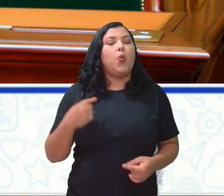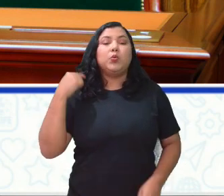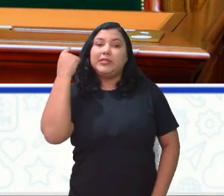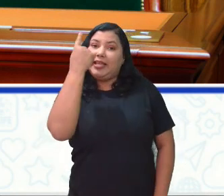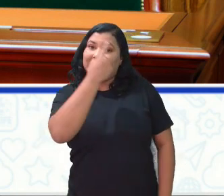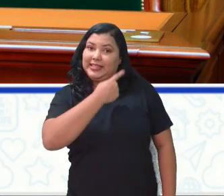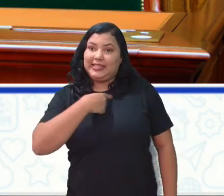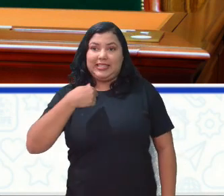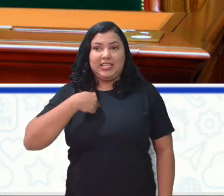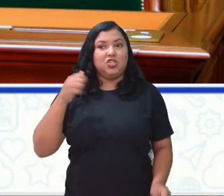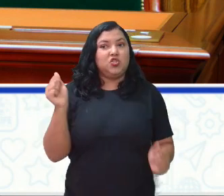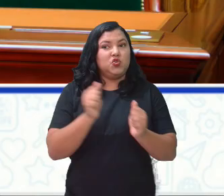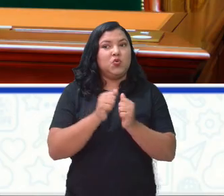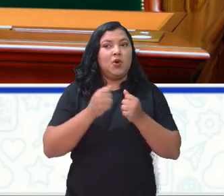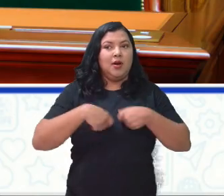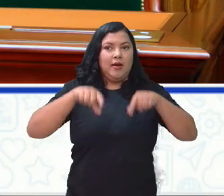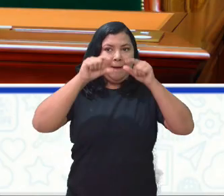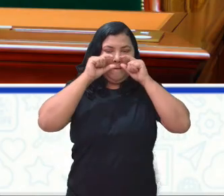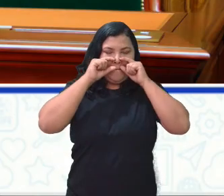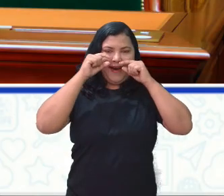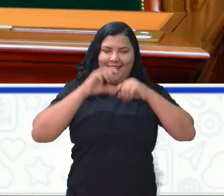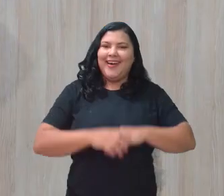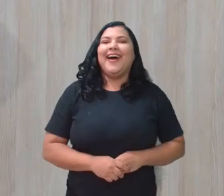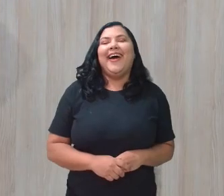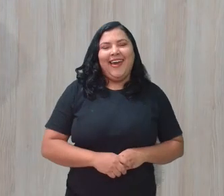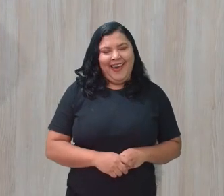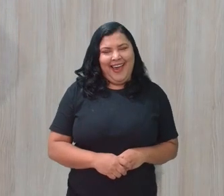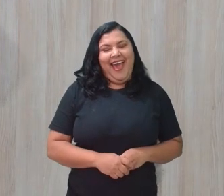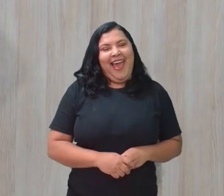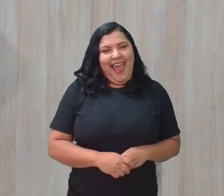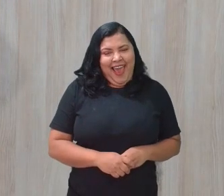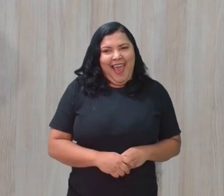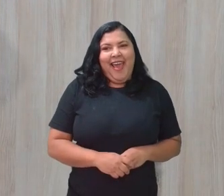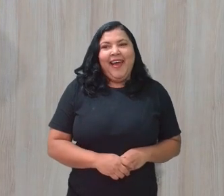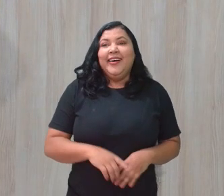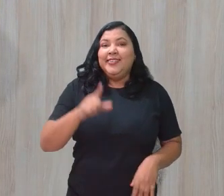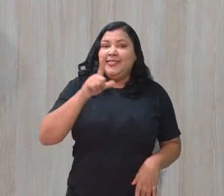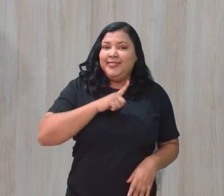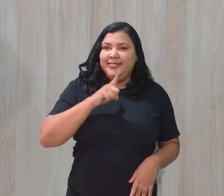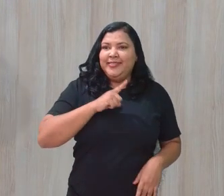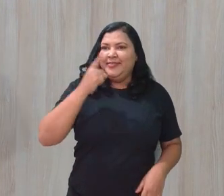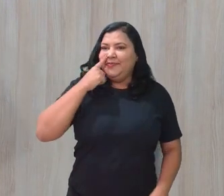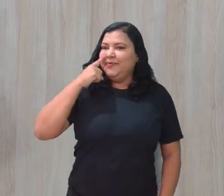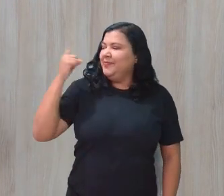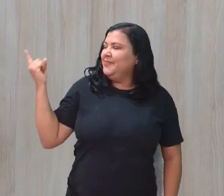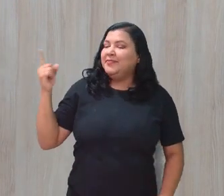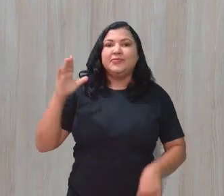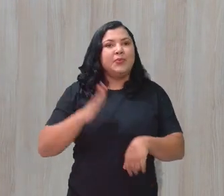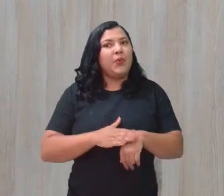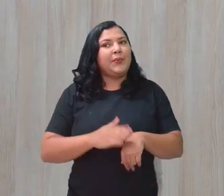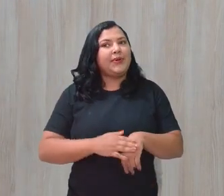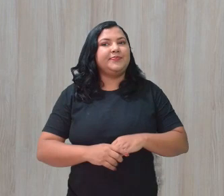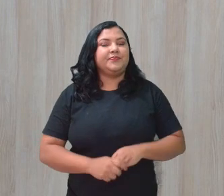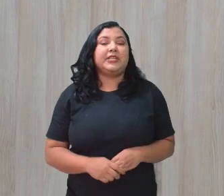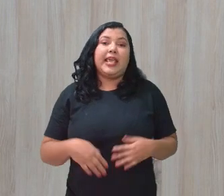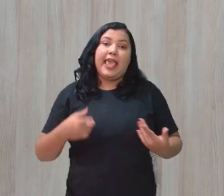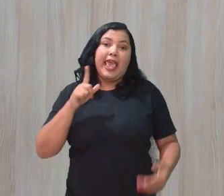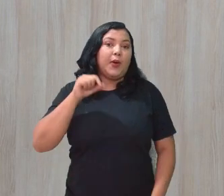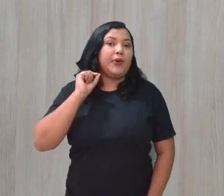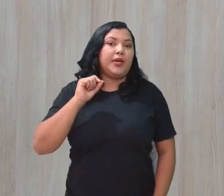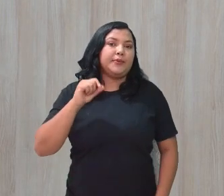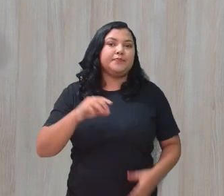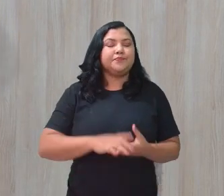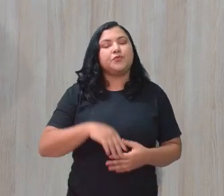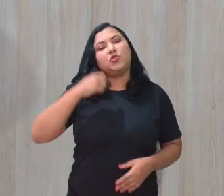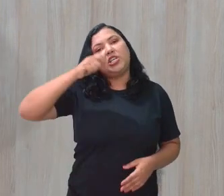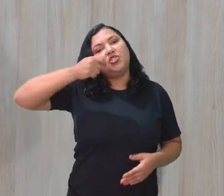dentista, é o dentista e seu nariz, que são os réus do caso. A gente tem o quê? A situação, que é um dentista que